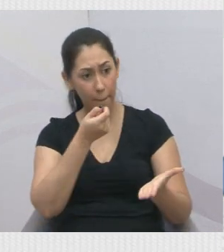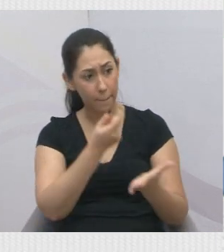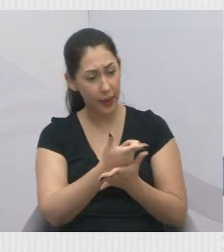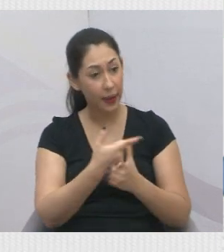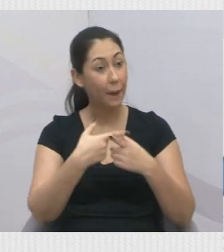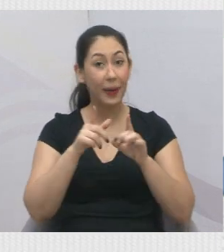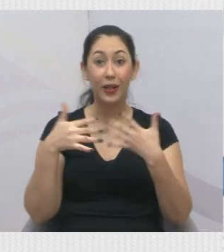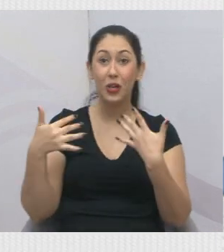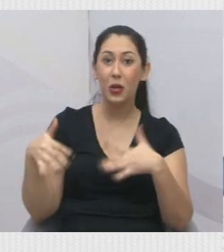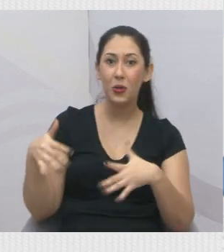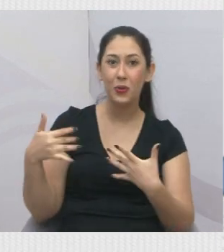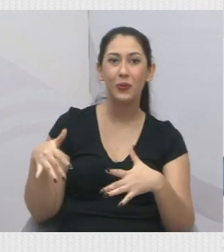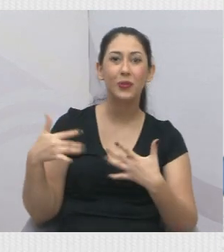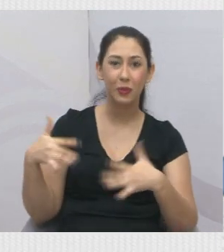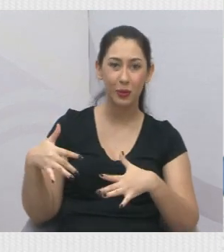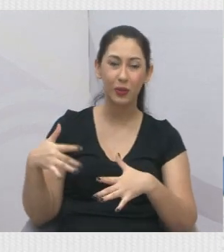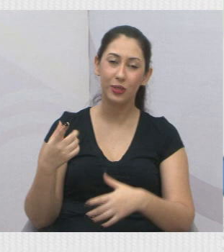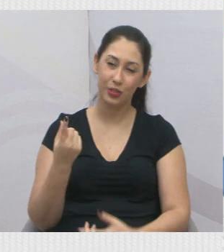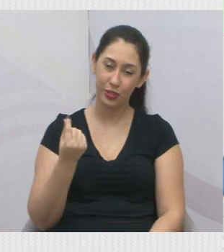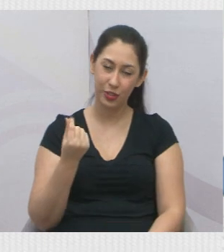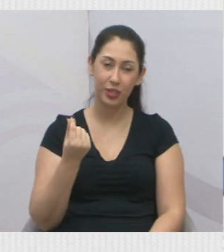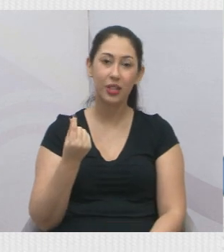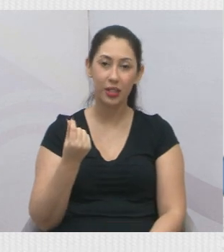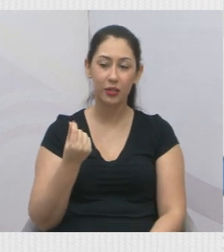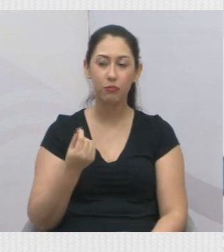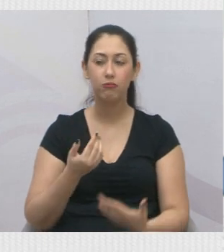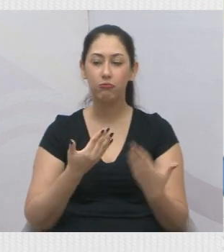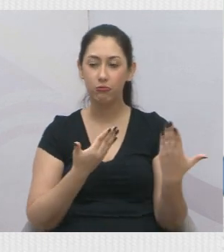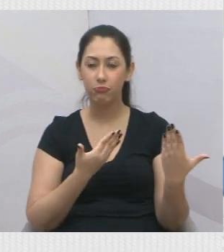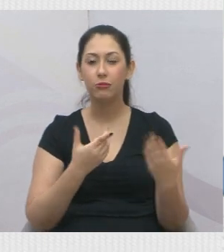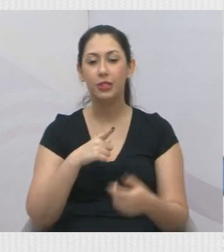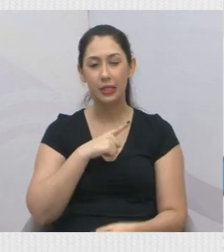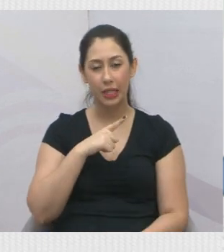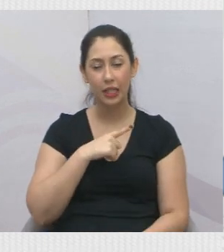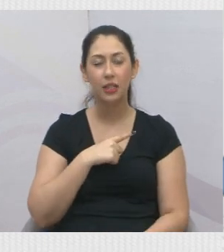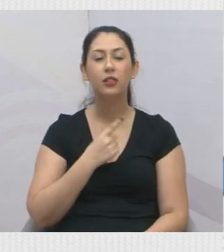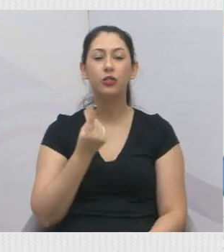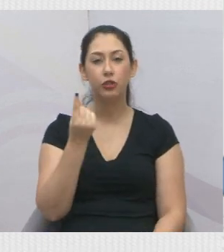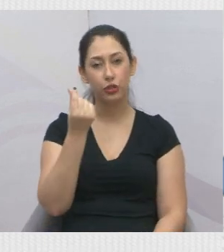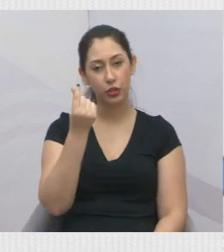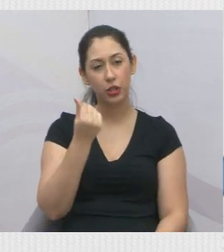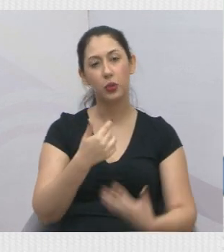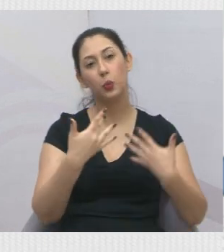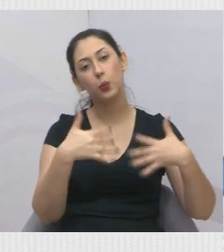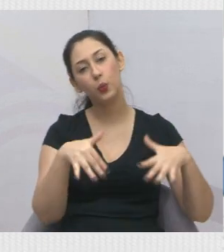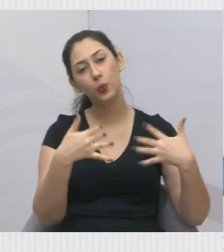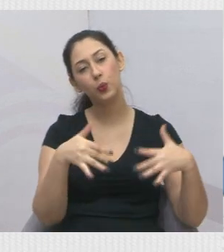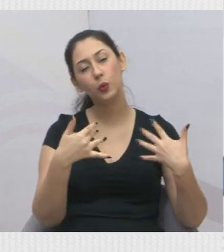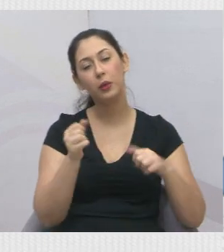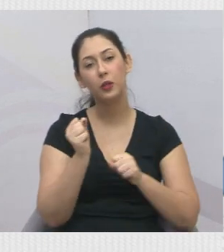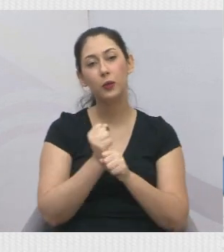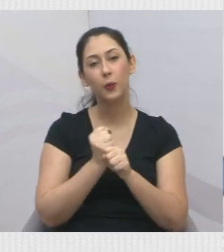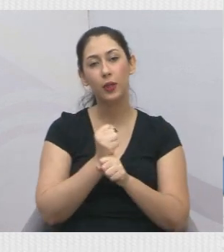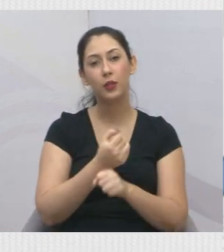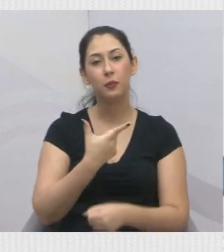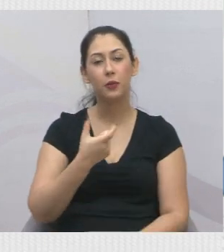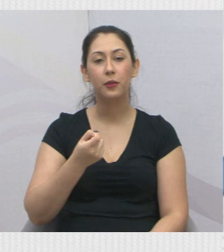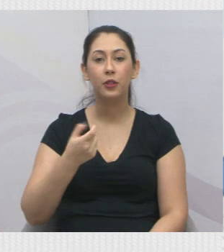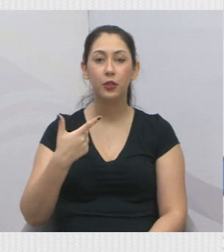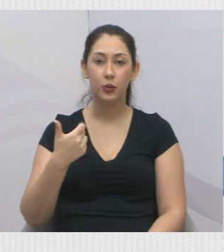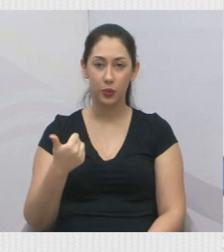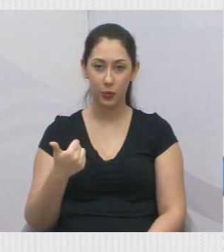mês. Então, o município tem esse montante equivalente às suas despesas gastas durante o ano de 2021.